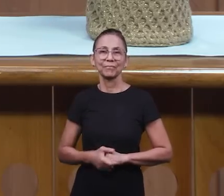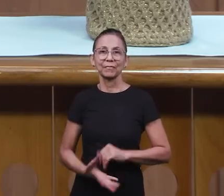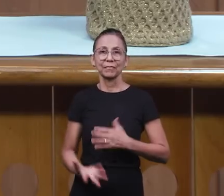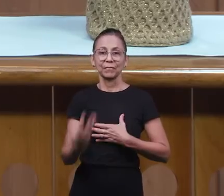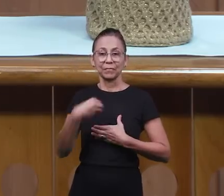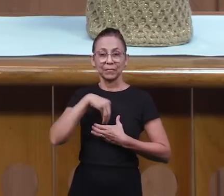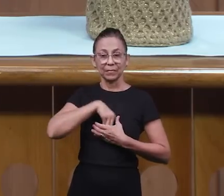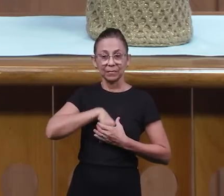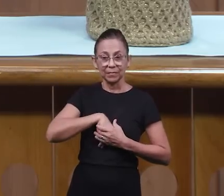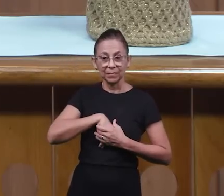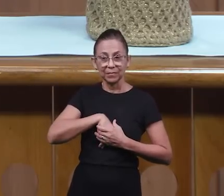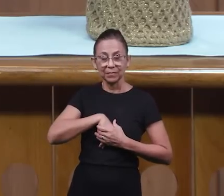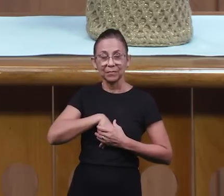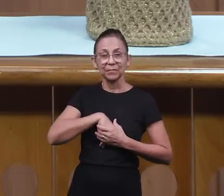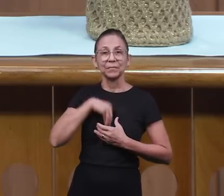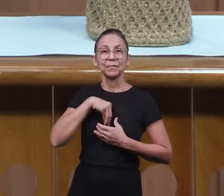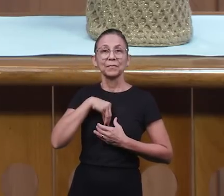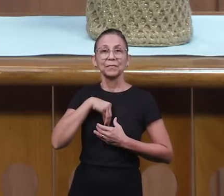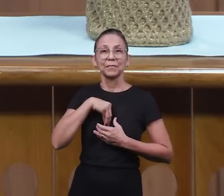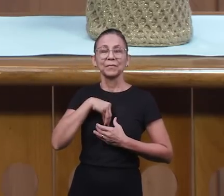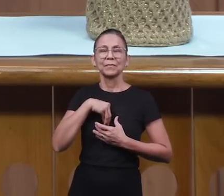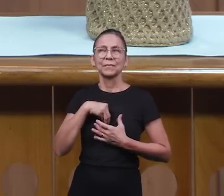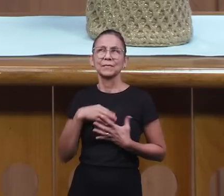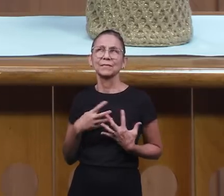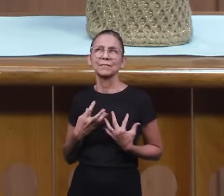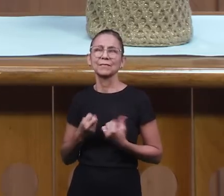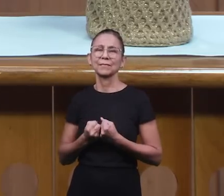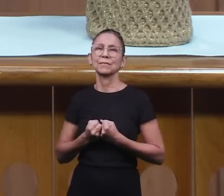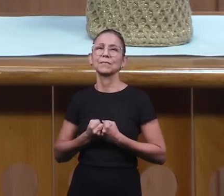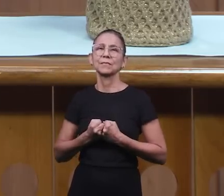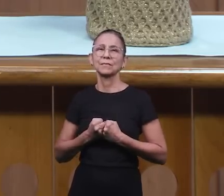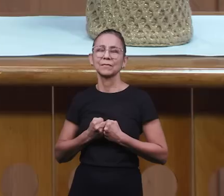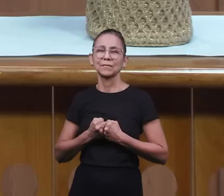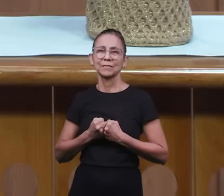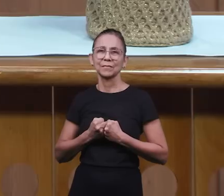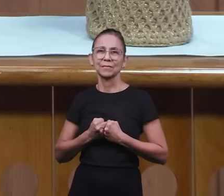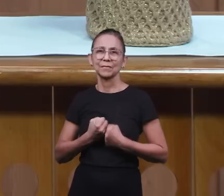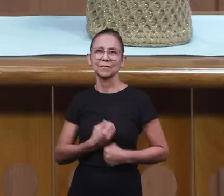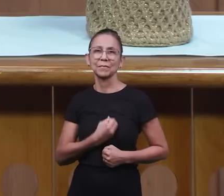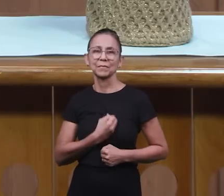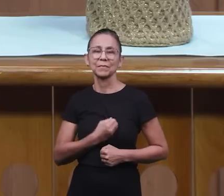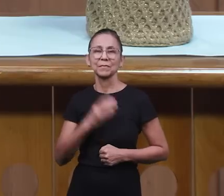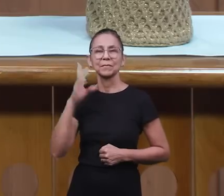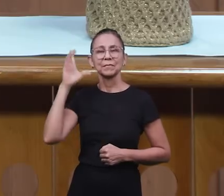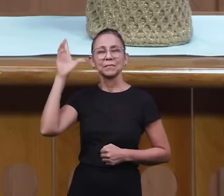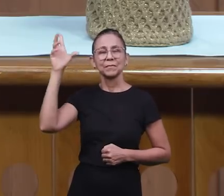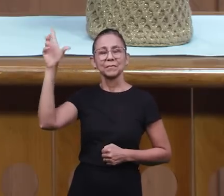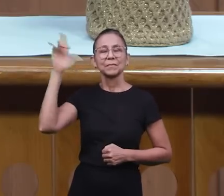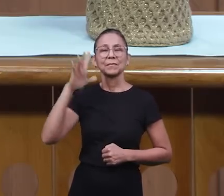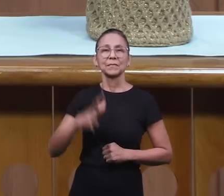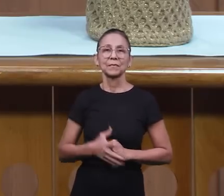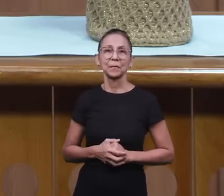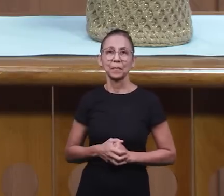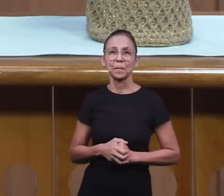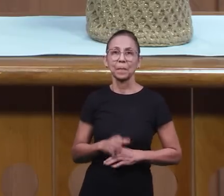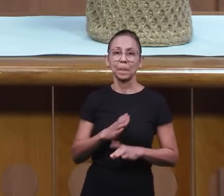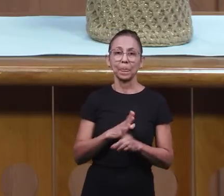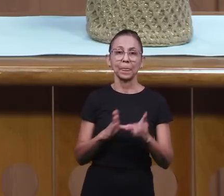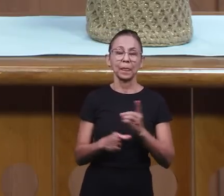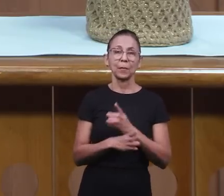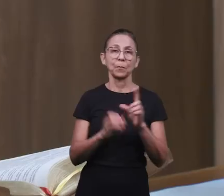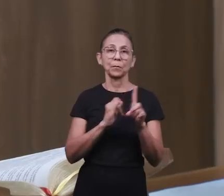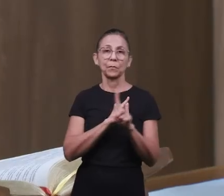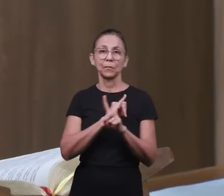interior. É o culto que define com clareza a forma de vida com a qual o homem sai dali daquele culto, porque esse